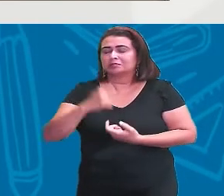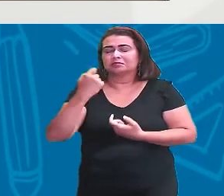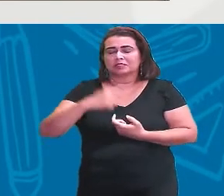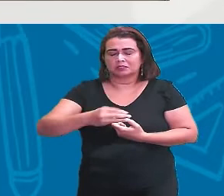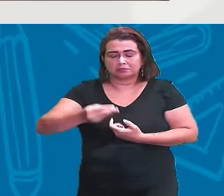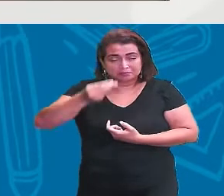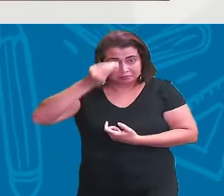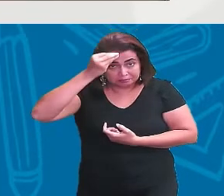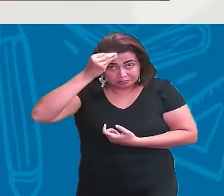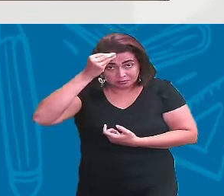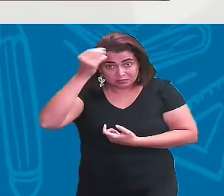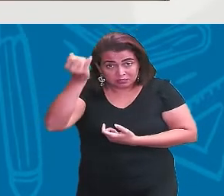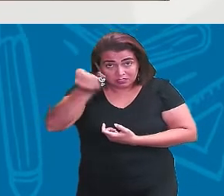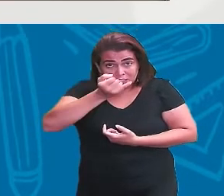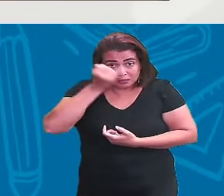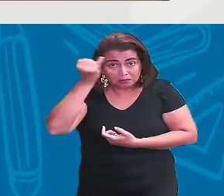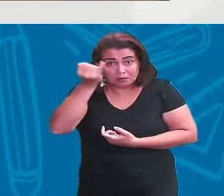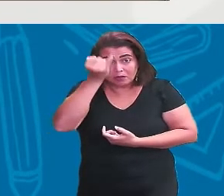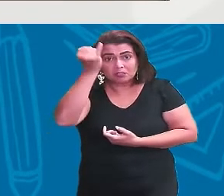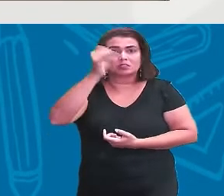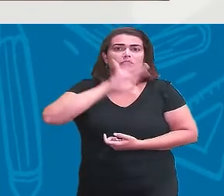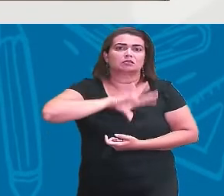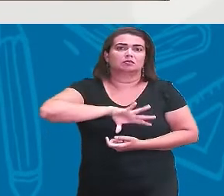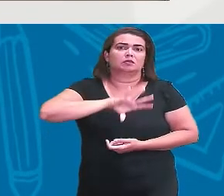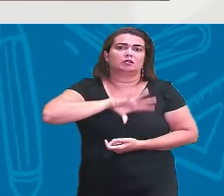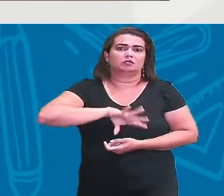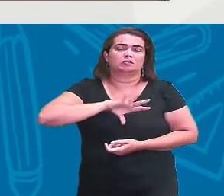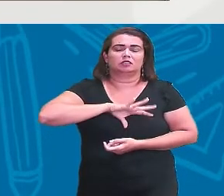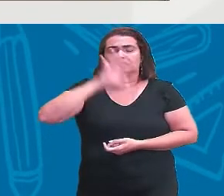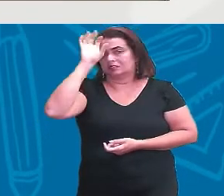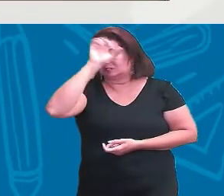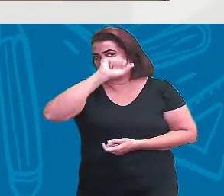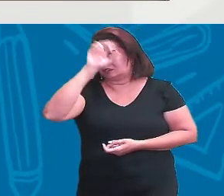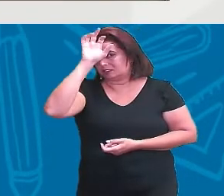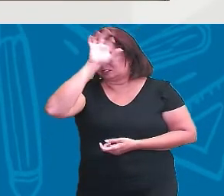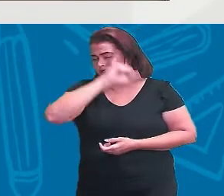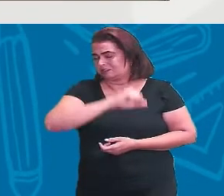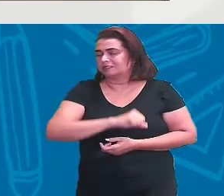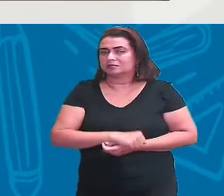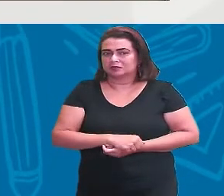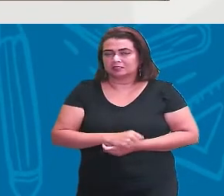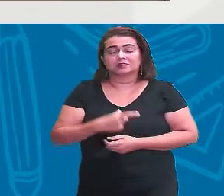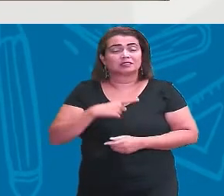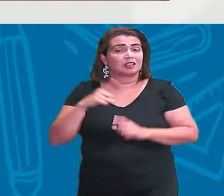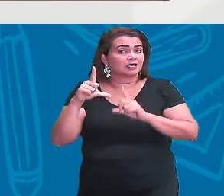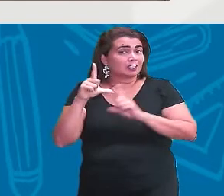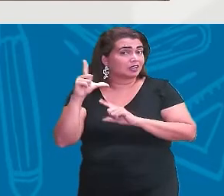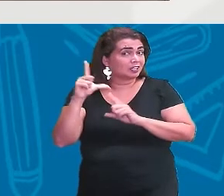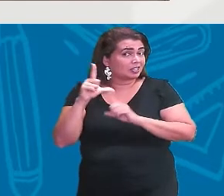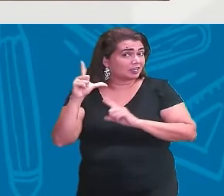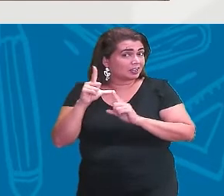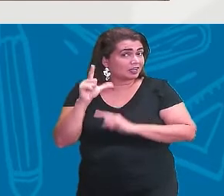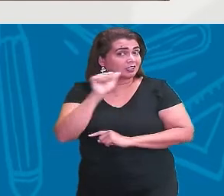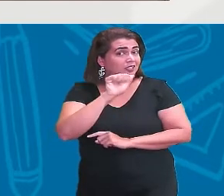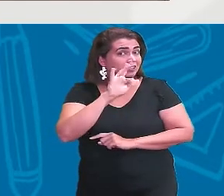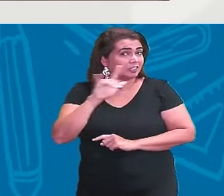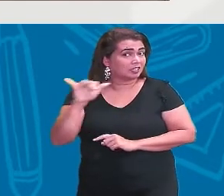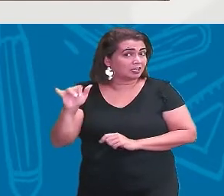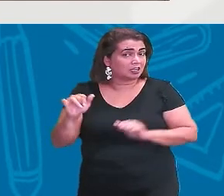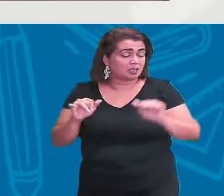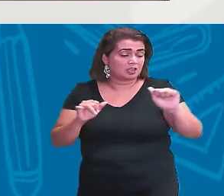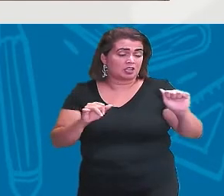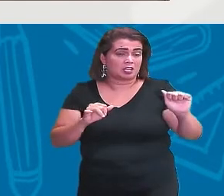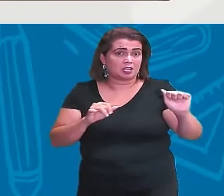ele é importante para a nossa disciplina de língua portuguesa. Então aí a gente tem as letrinhas do alfabeto, da